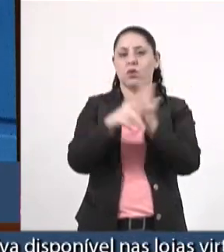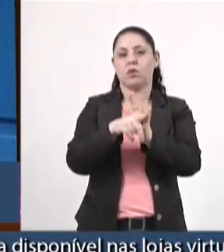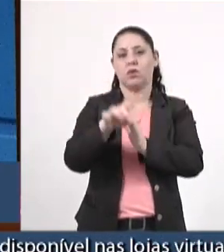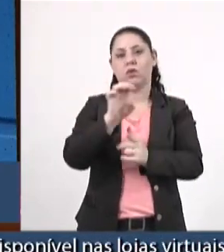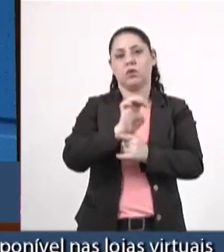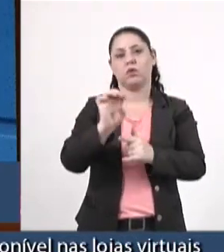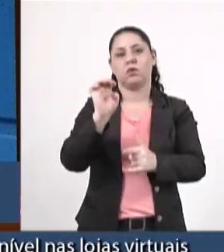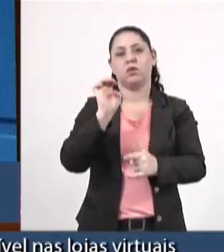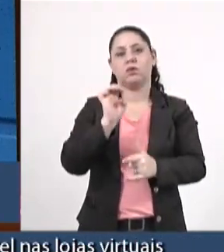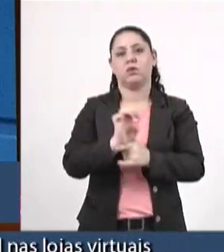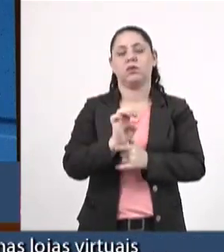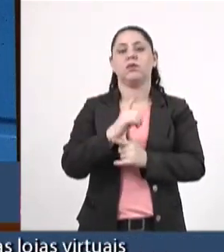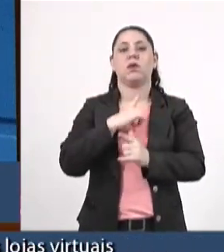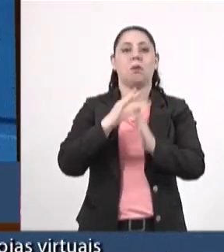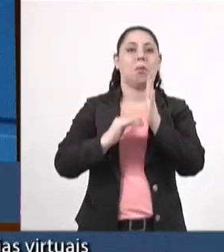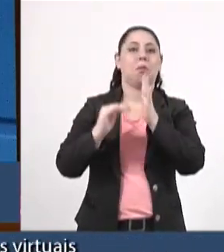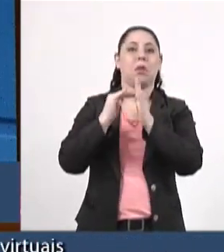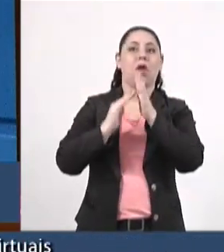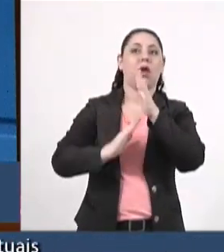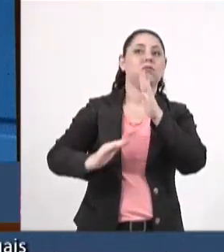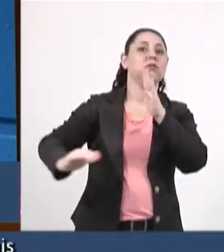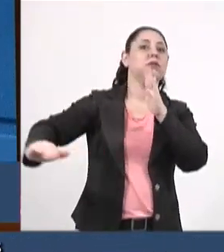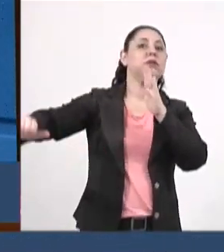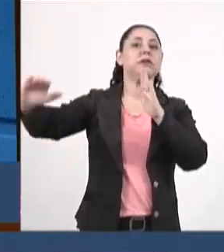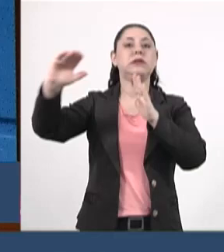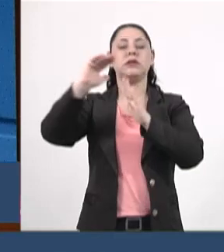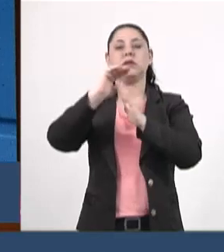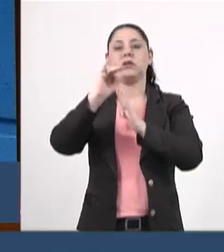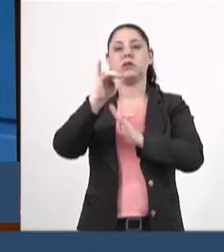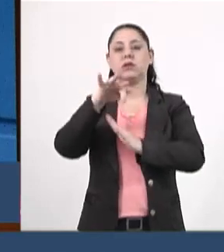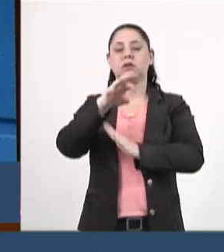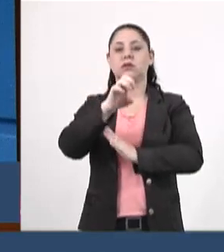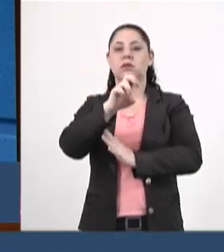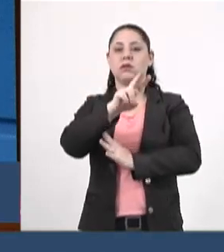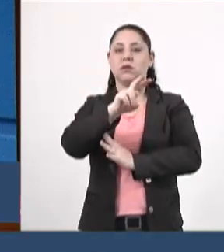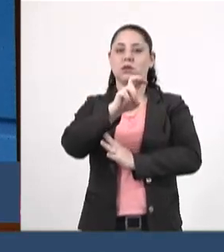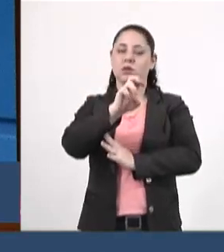Mato Grosso do Sul tem tido um aumento acima da inflação de